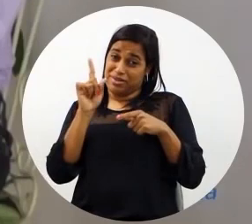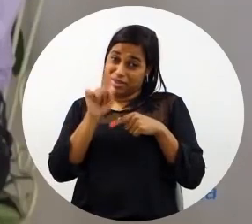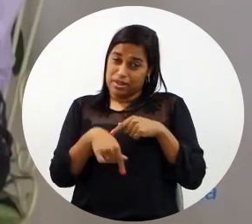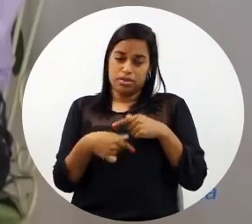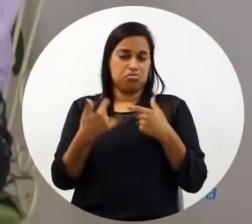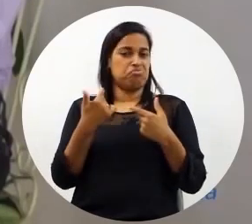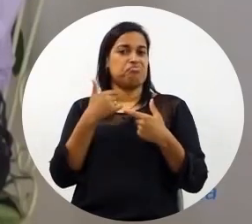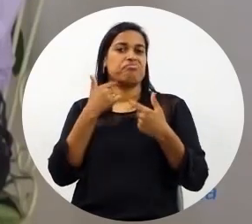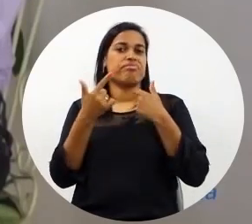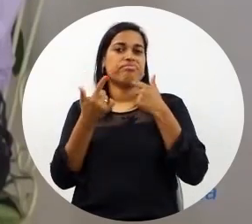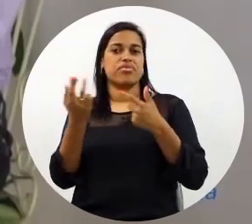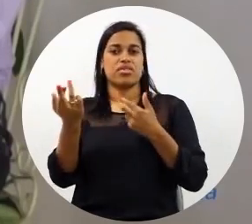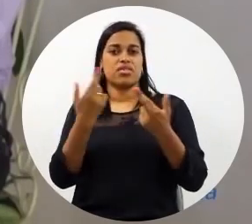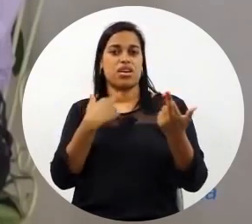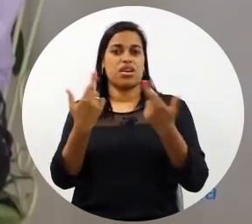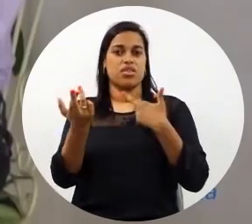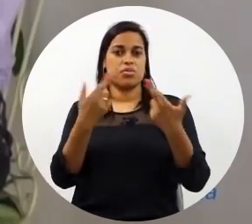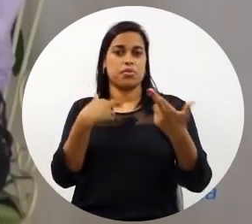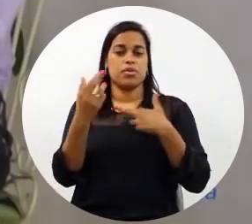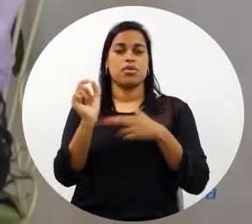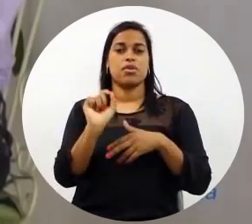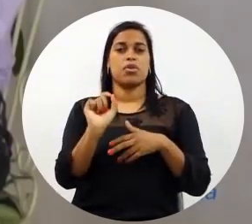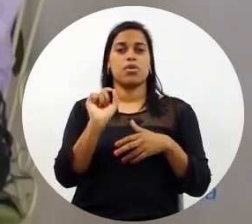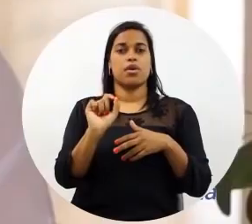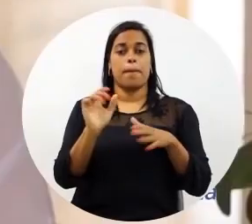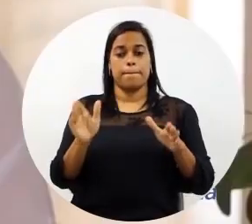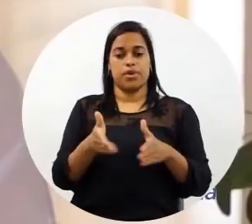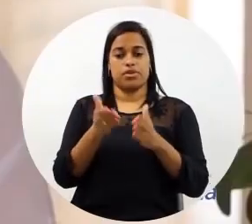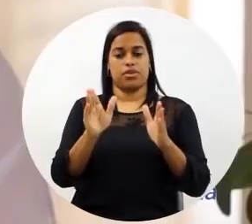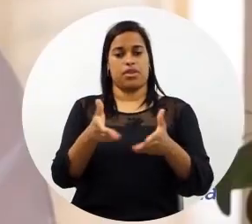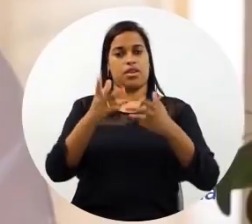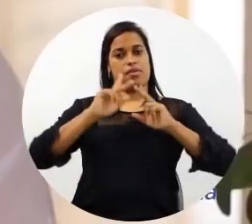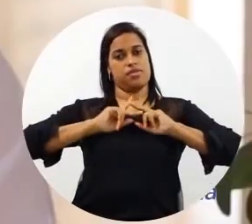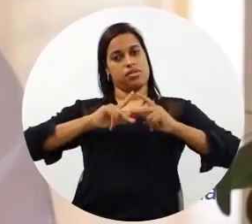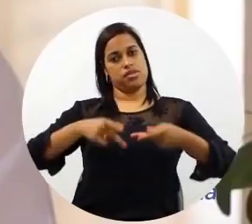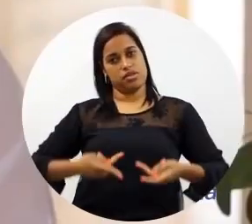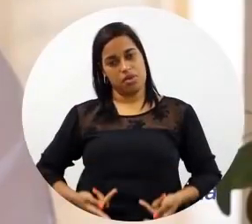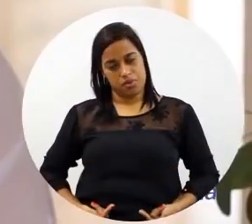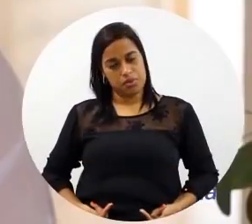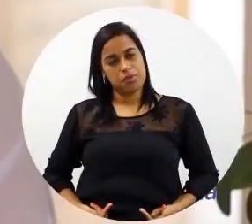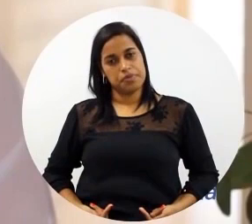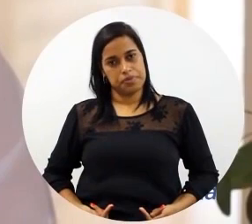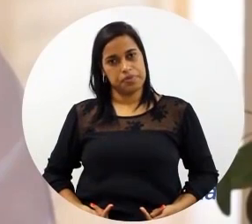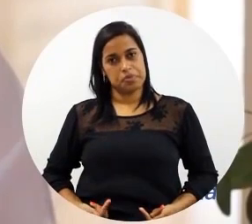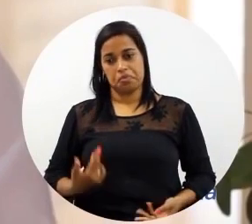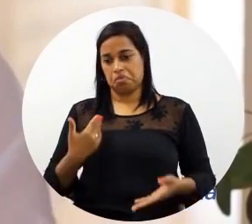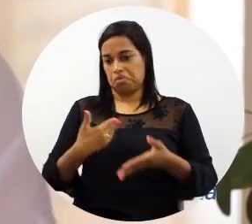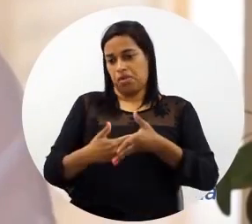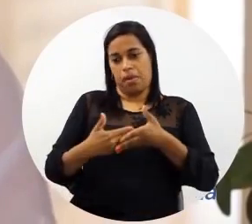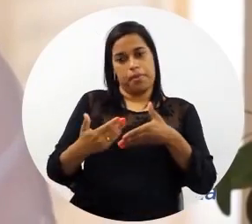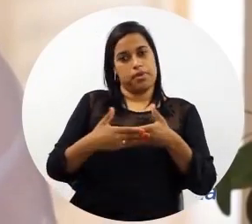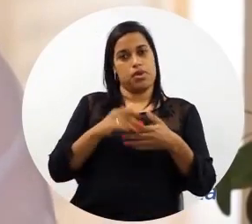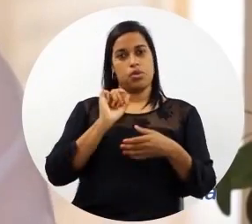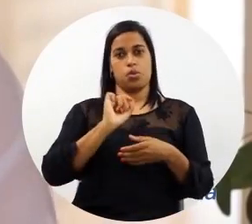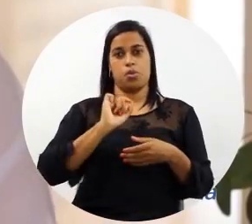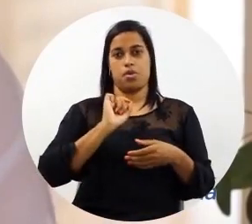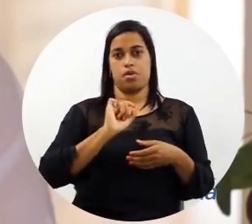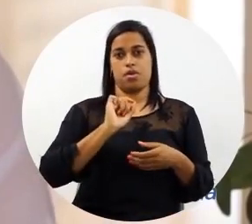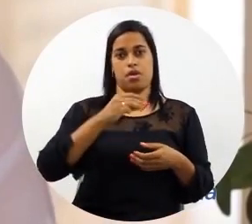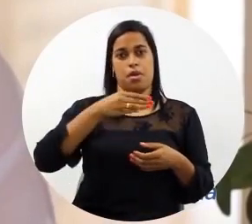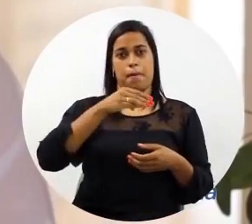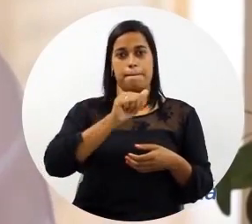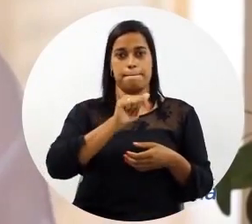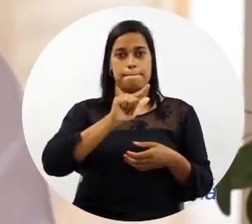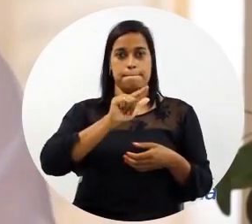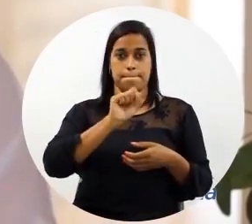conseguem responder ao fenômeno maior chamado motivação humana. Então, independente da teoria de Maslow hoje